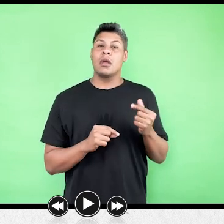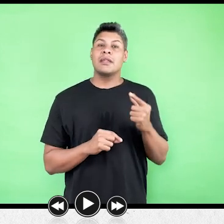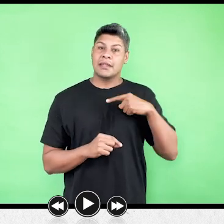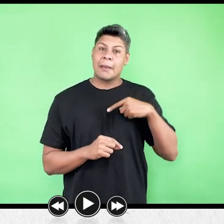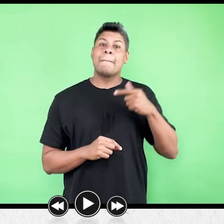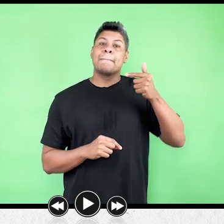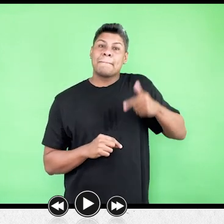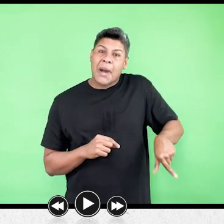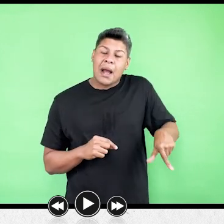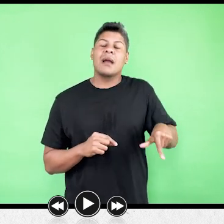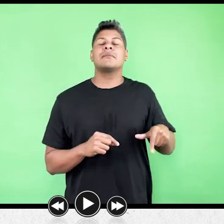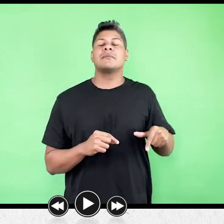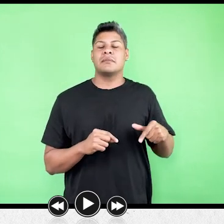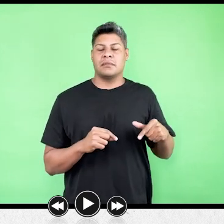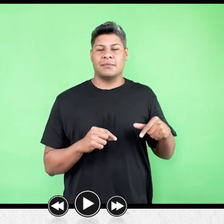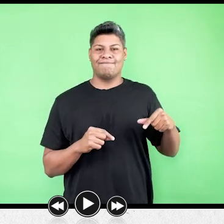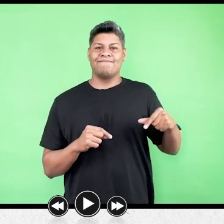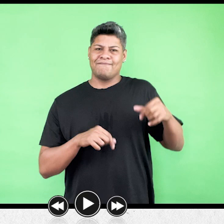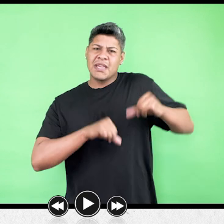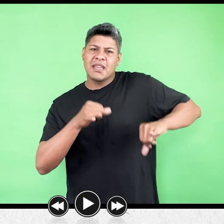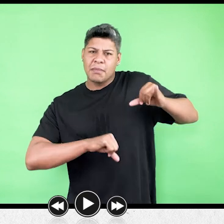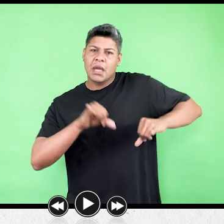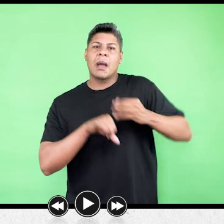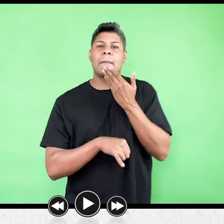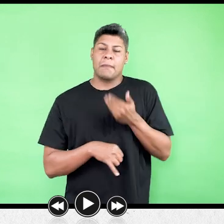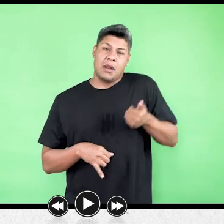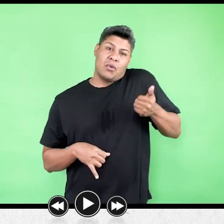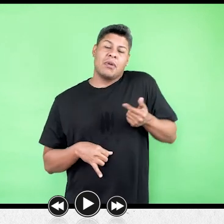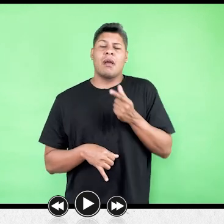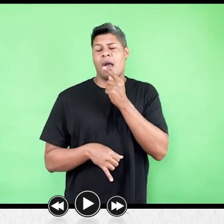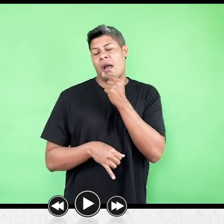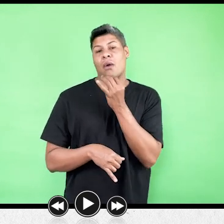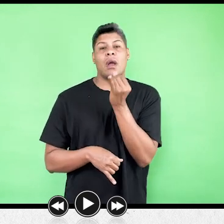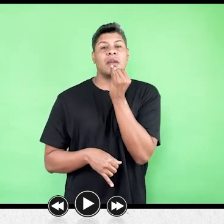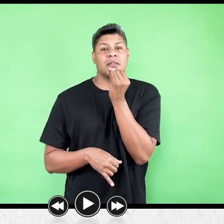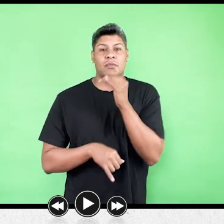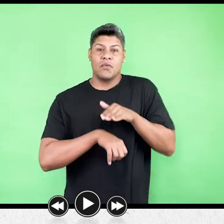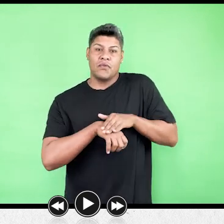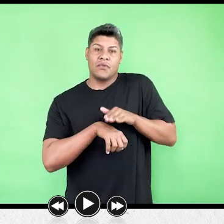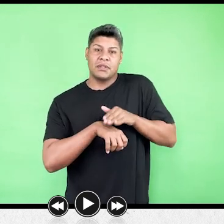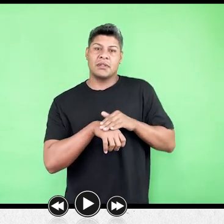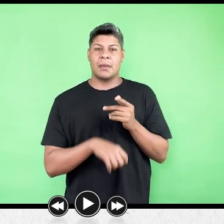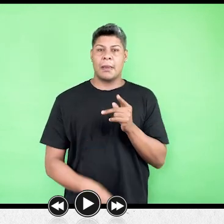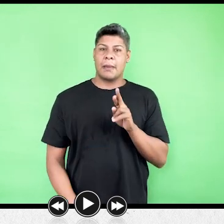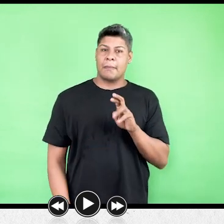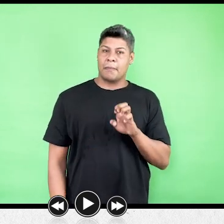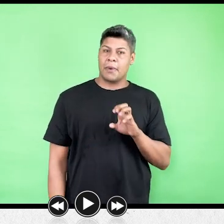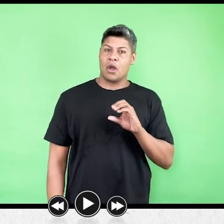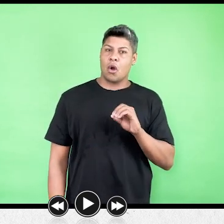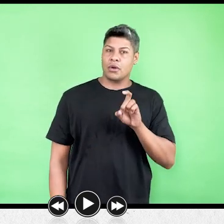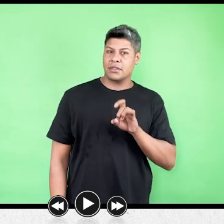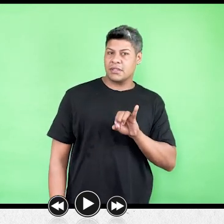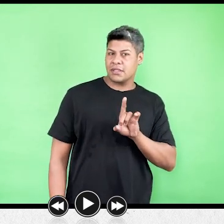processos do que o tratamento convencional para a melhoria da qualidade da água, como, por exemplo, a realização de pré-oxidação ou então o uso